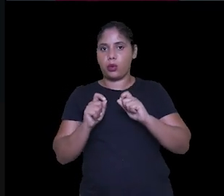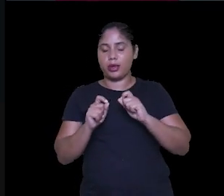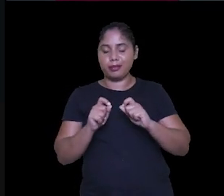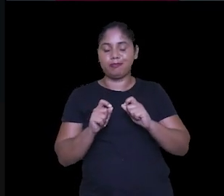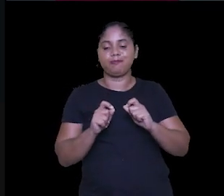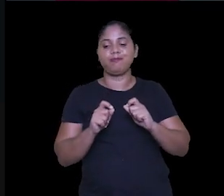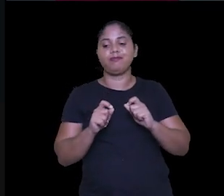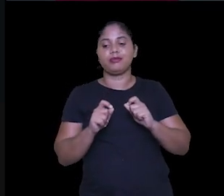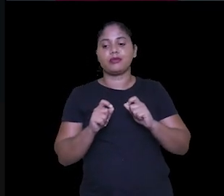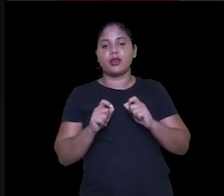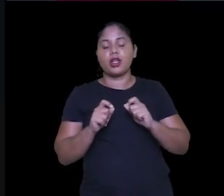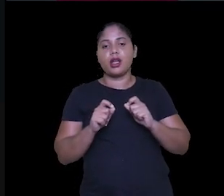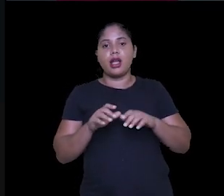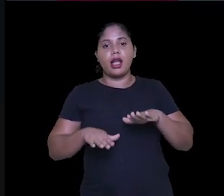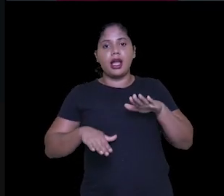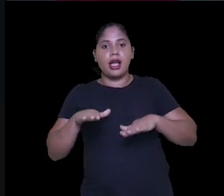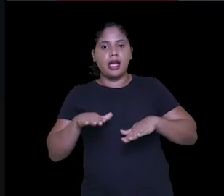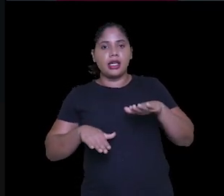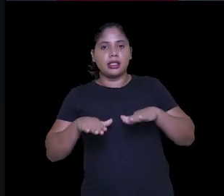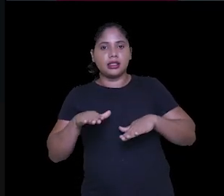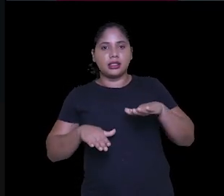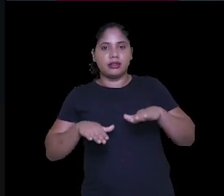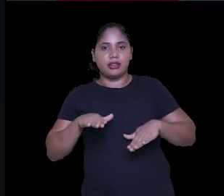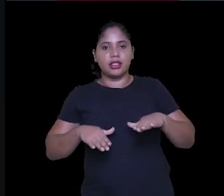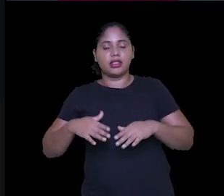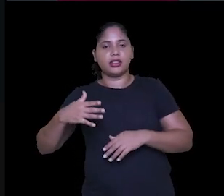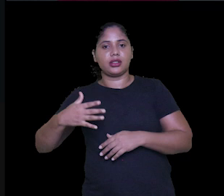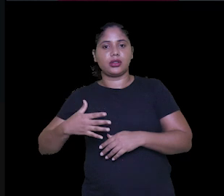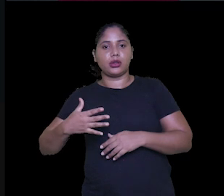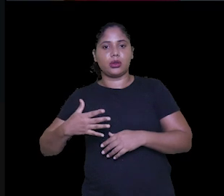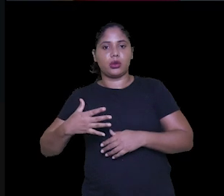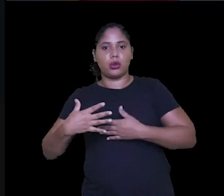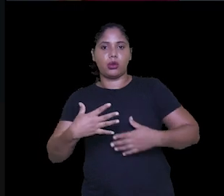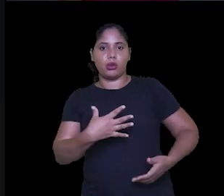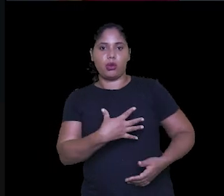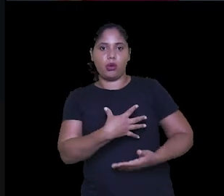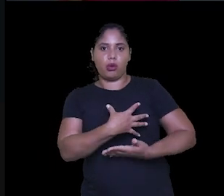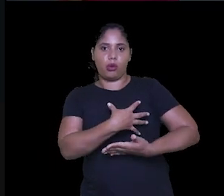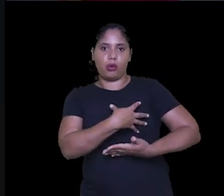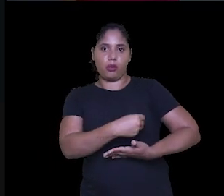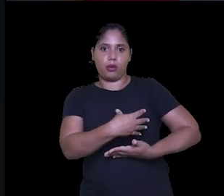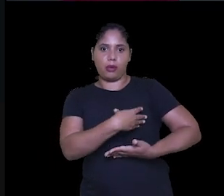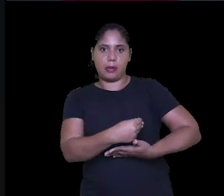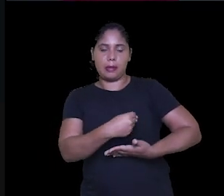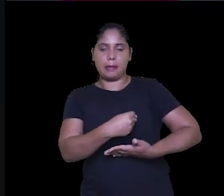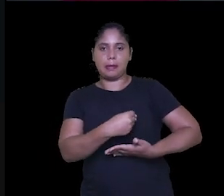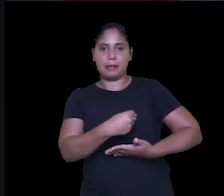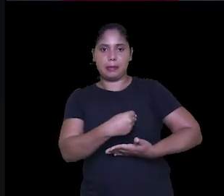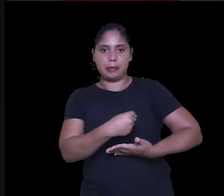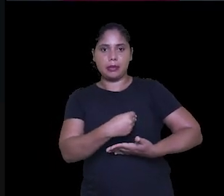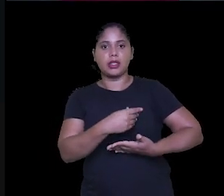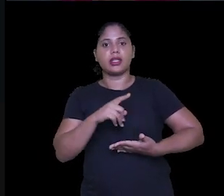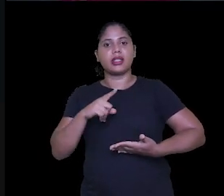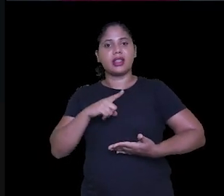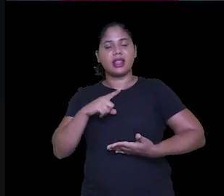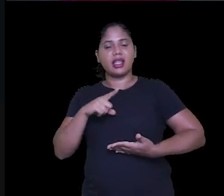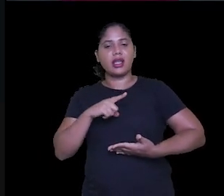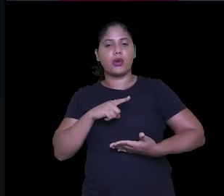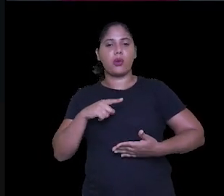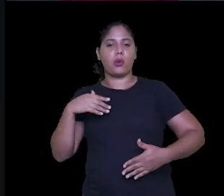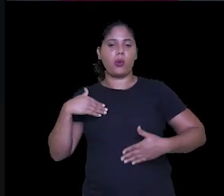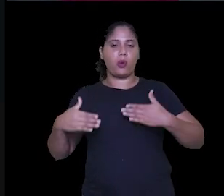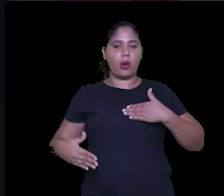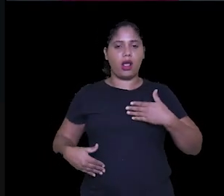as pacientes acham que tem, que é a baixa produção do leite. Então, fisiologicamente, em uma situação